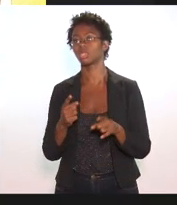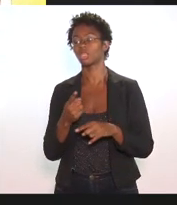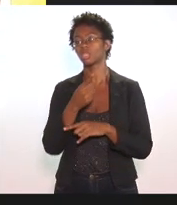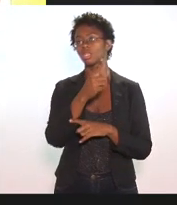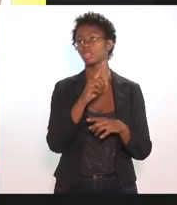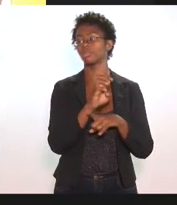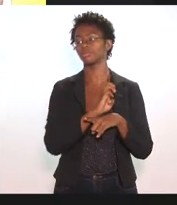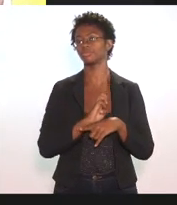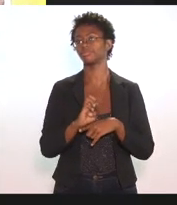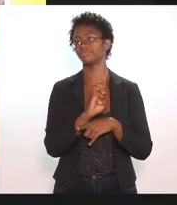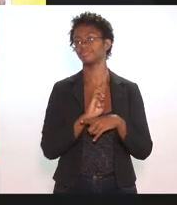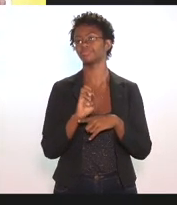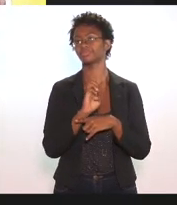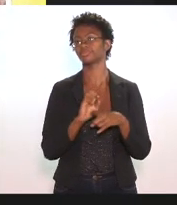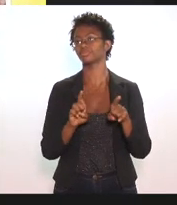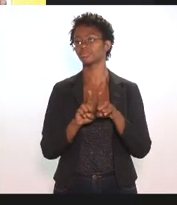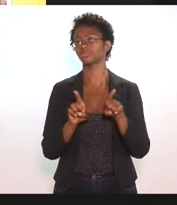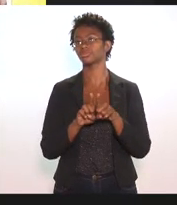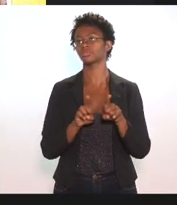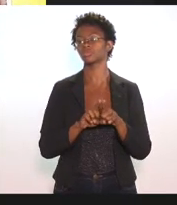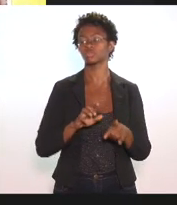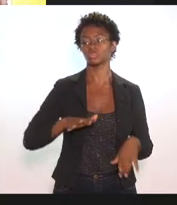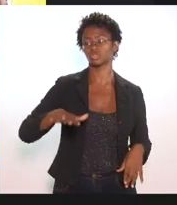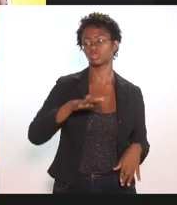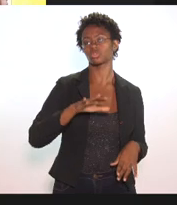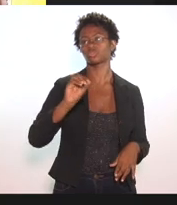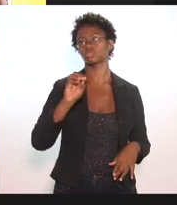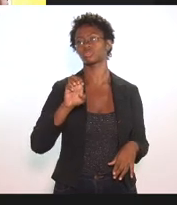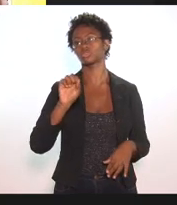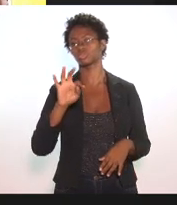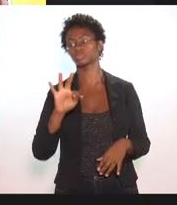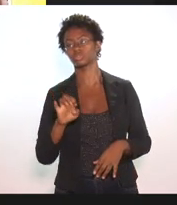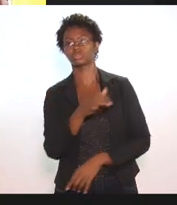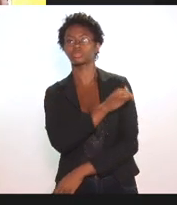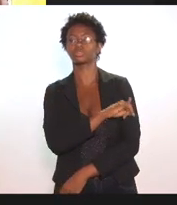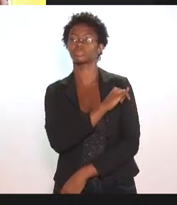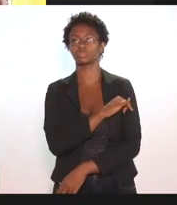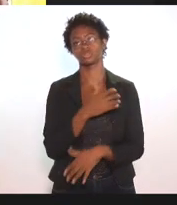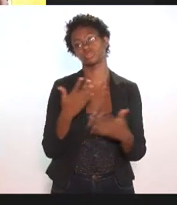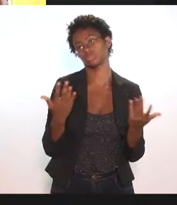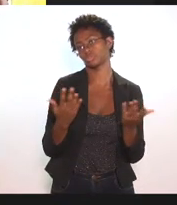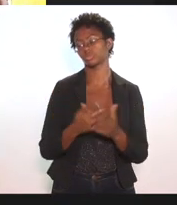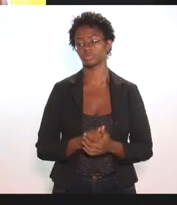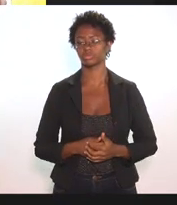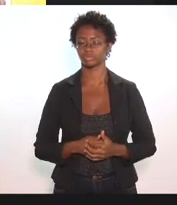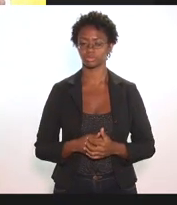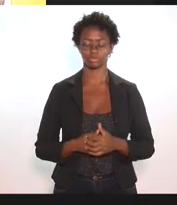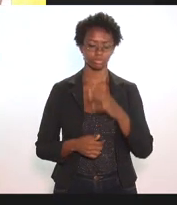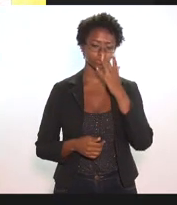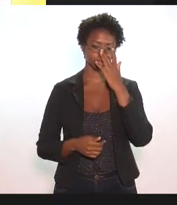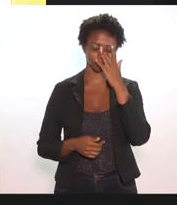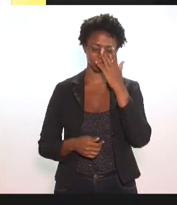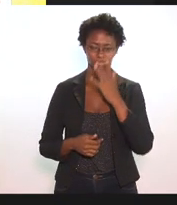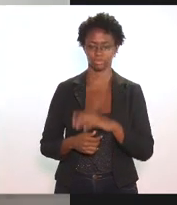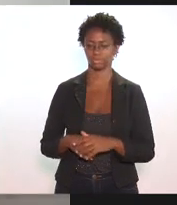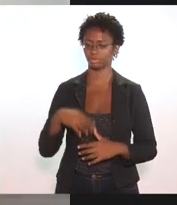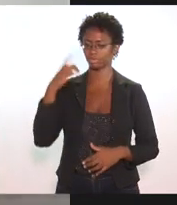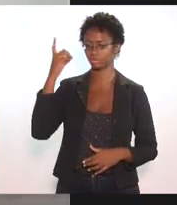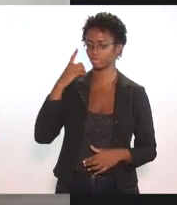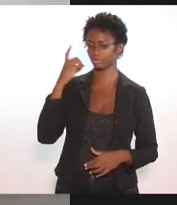regiões e também da área da Zona Oeste do Rio de Janeiro. Acho que faltou essa ligação. Deputada Lucinha, a senhora